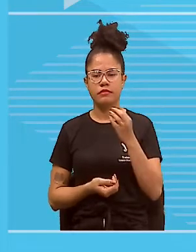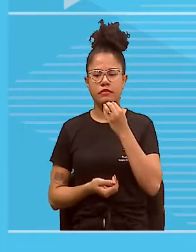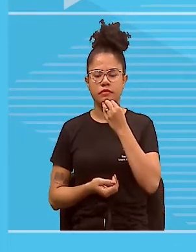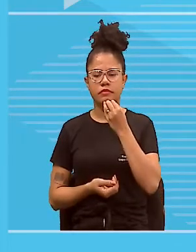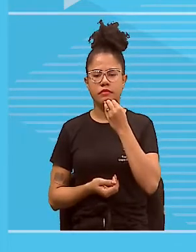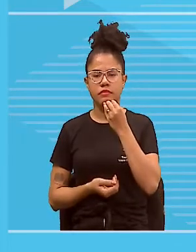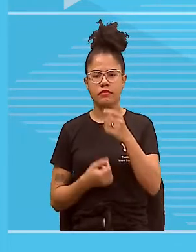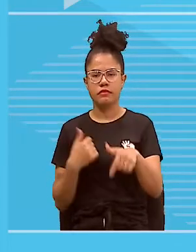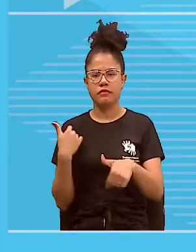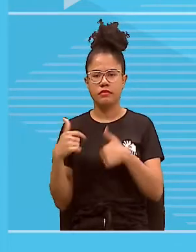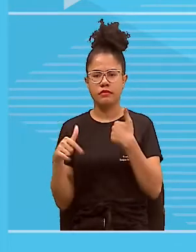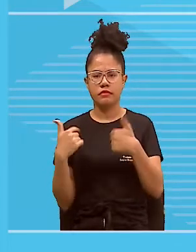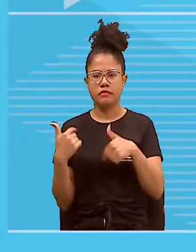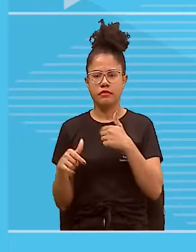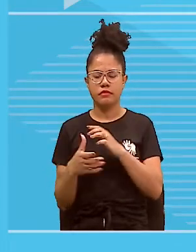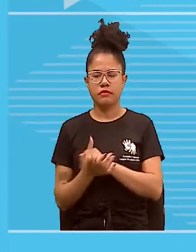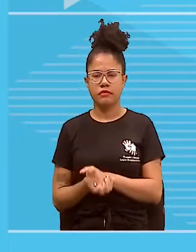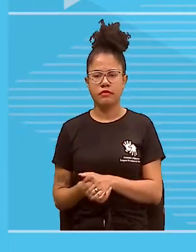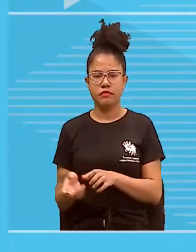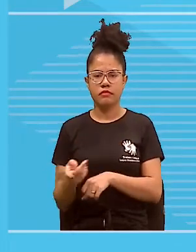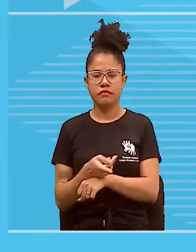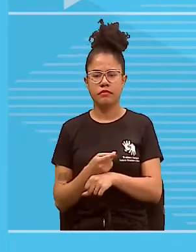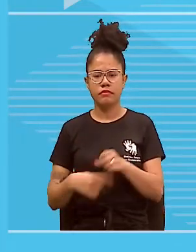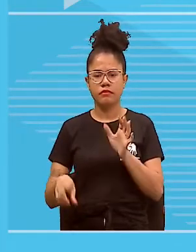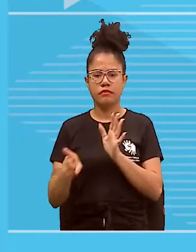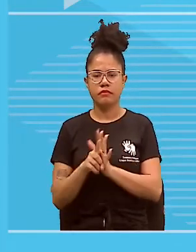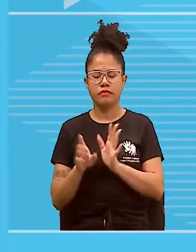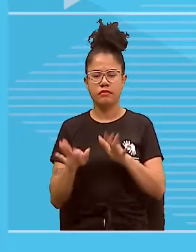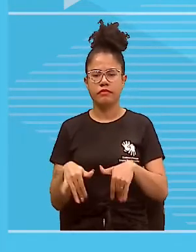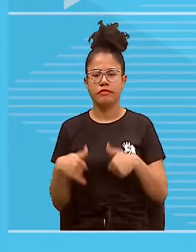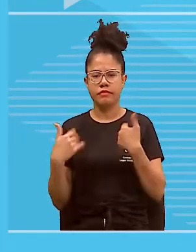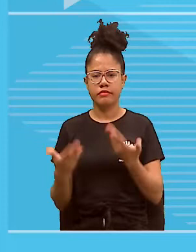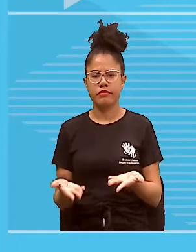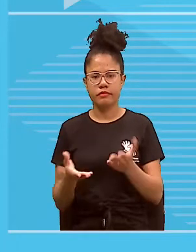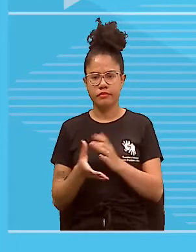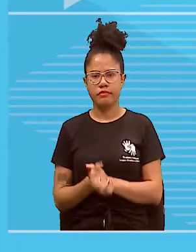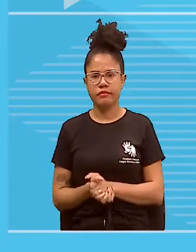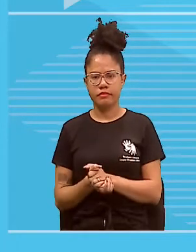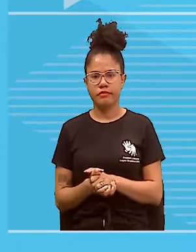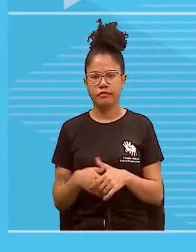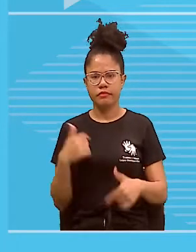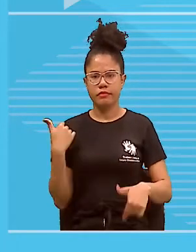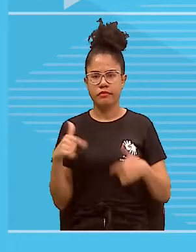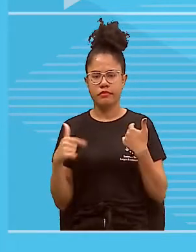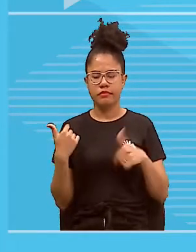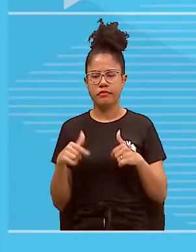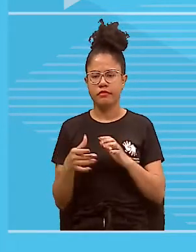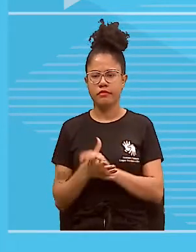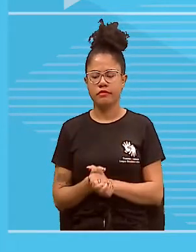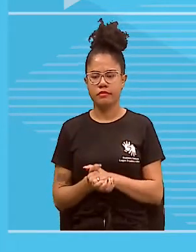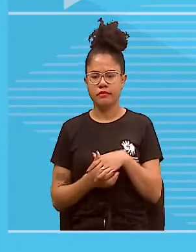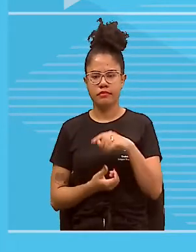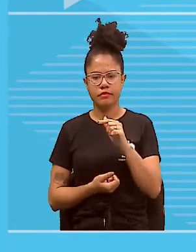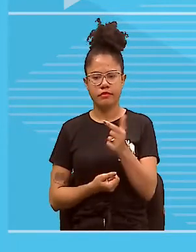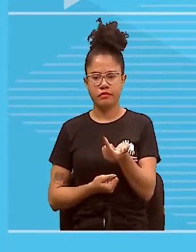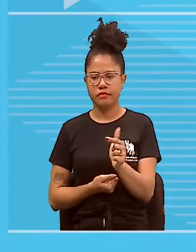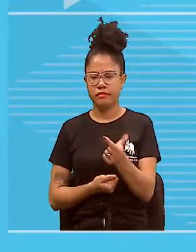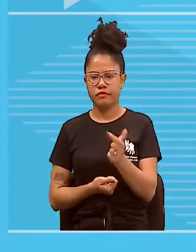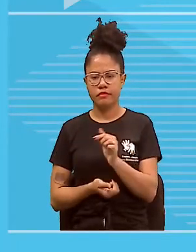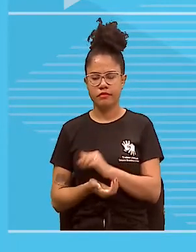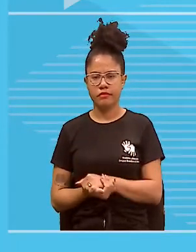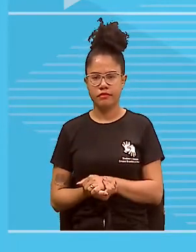organizando em busca de direitos que direito direito trabalhista que não havia